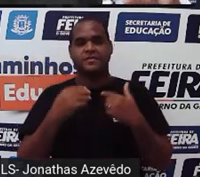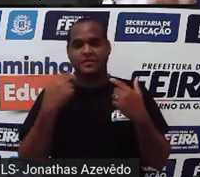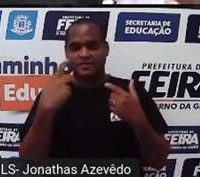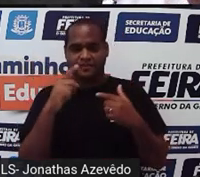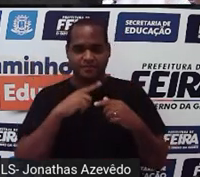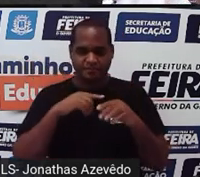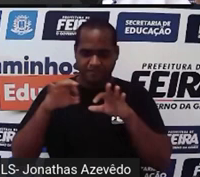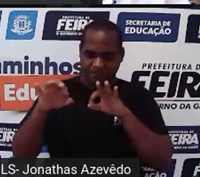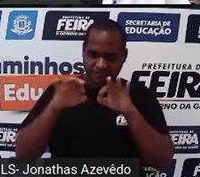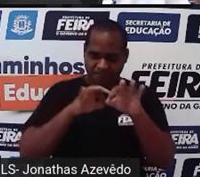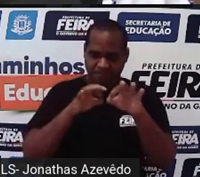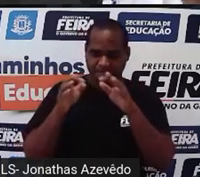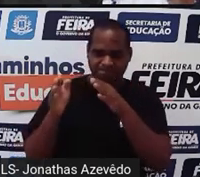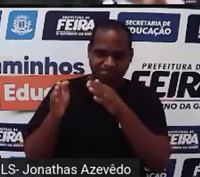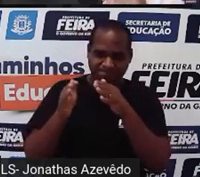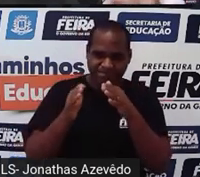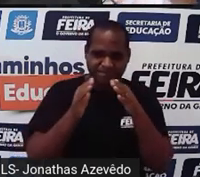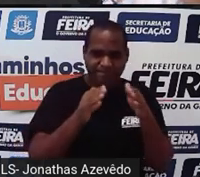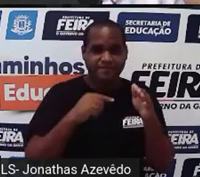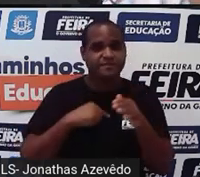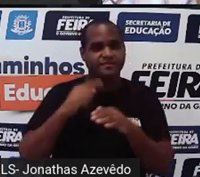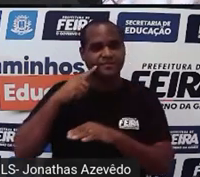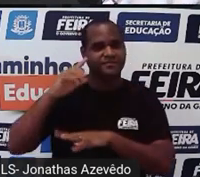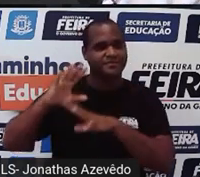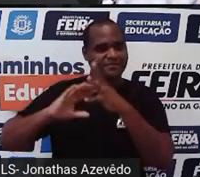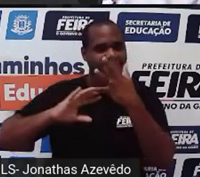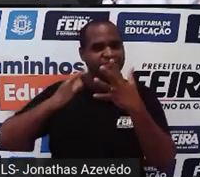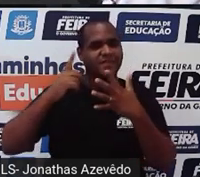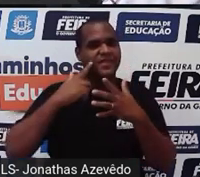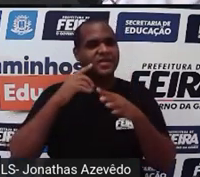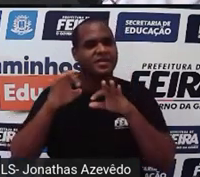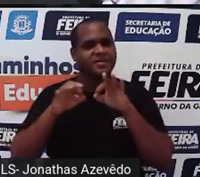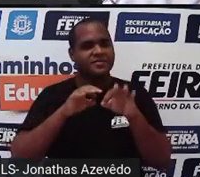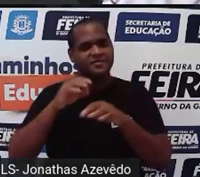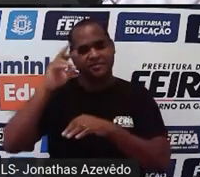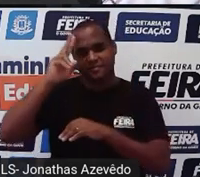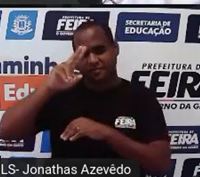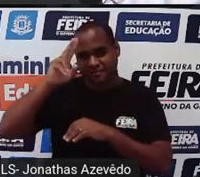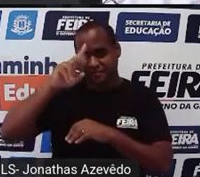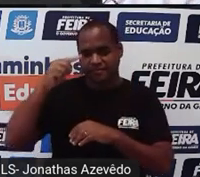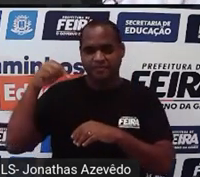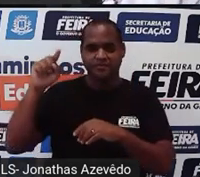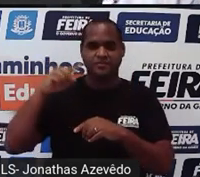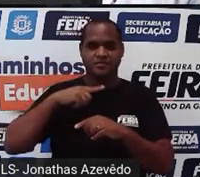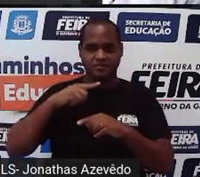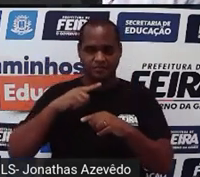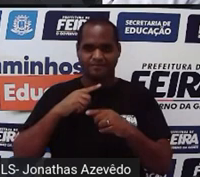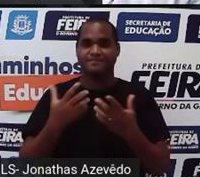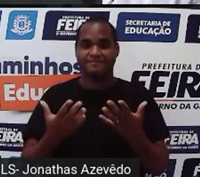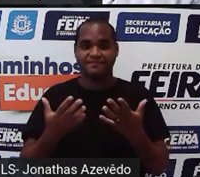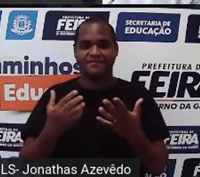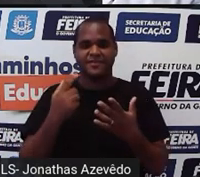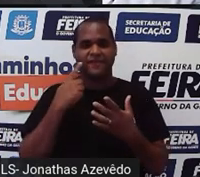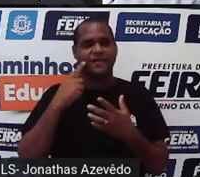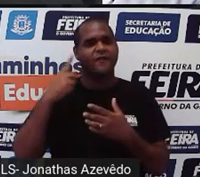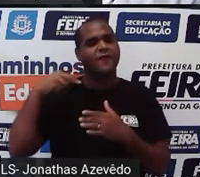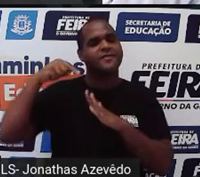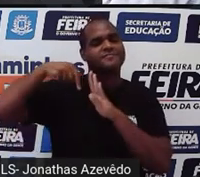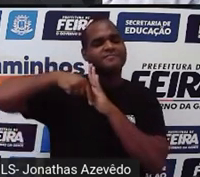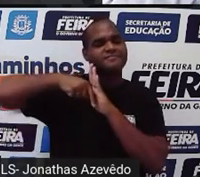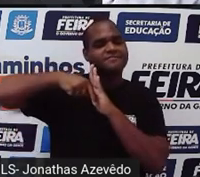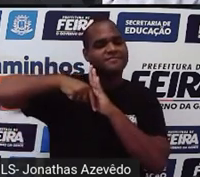tudo isso né que vai acontecendo Quando você vai tendo as lembranças você está fazendo uma